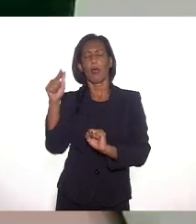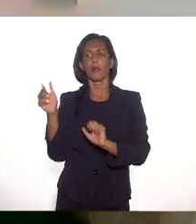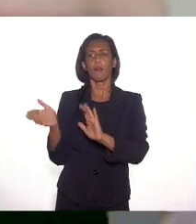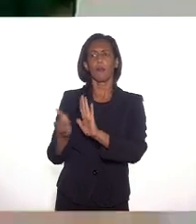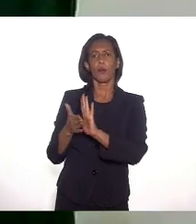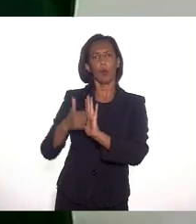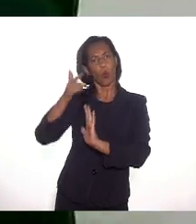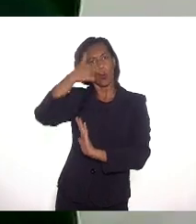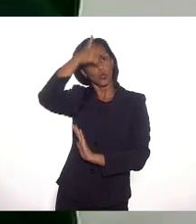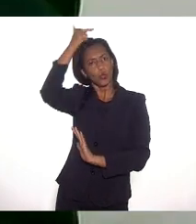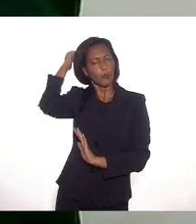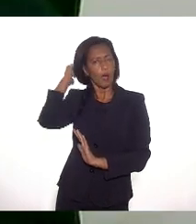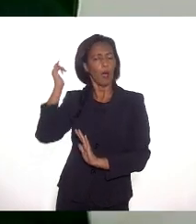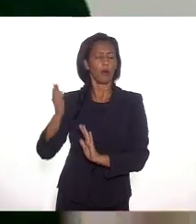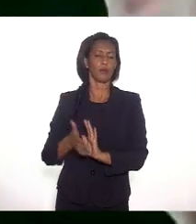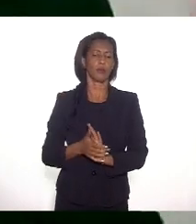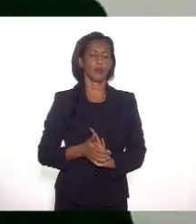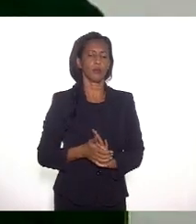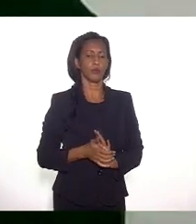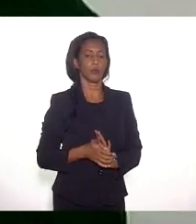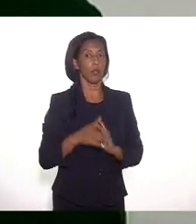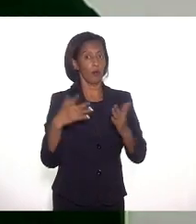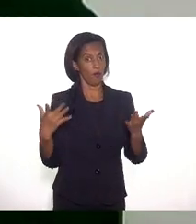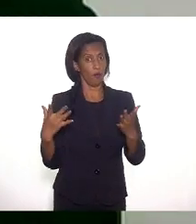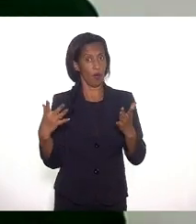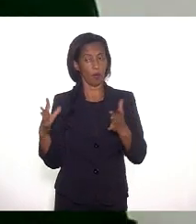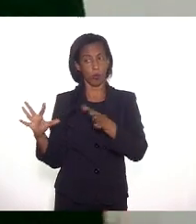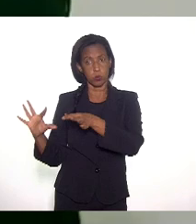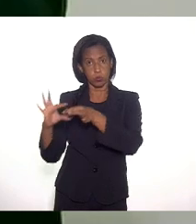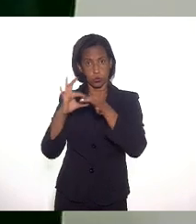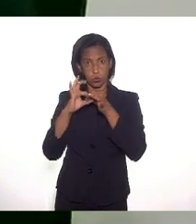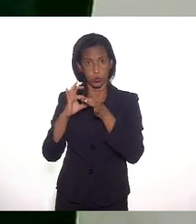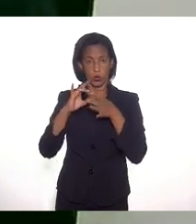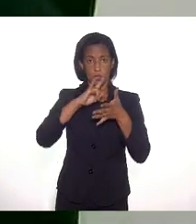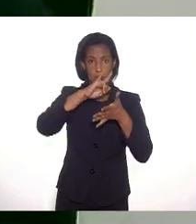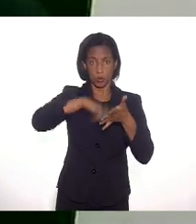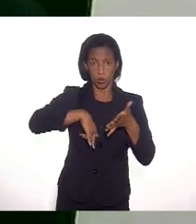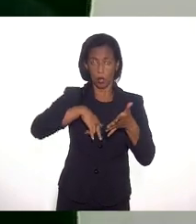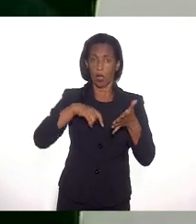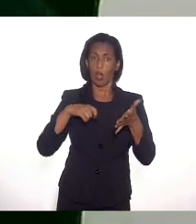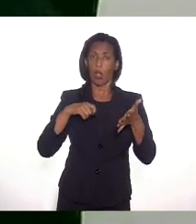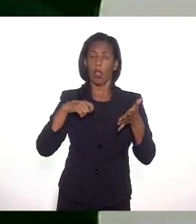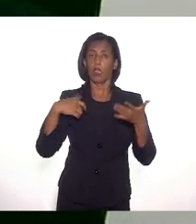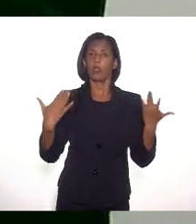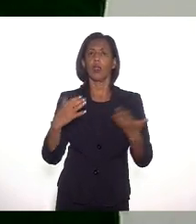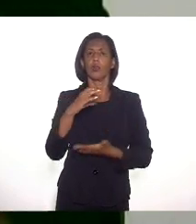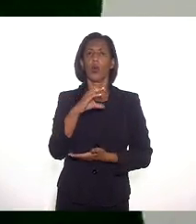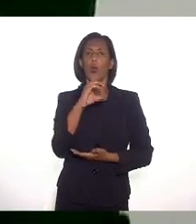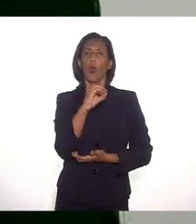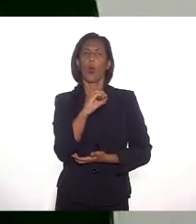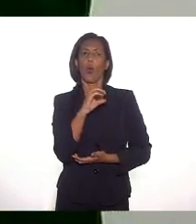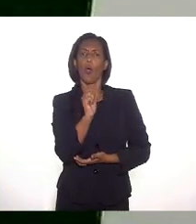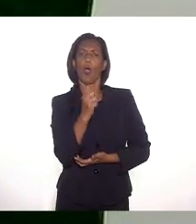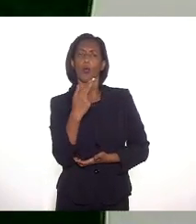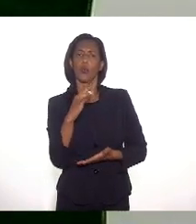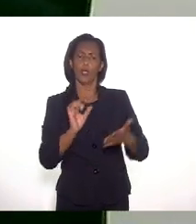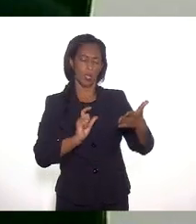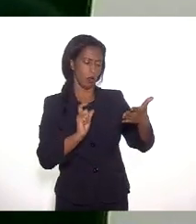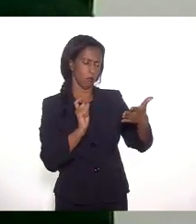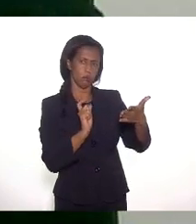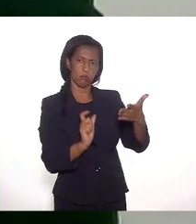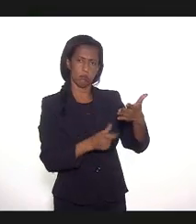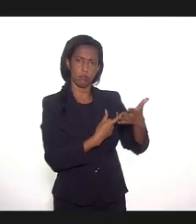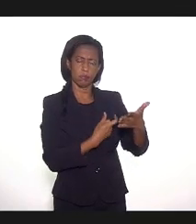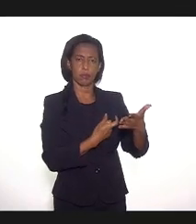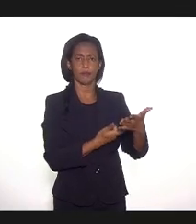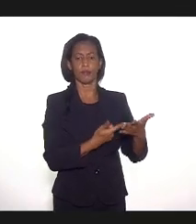Paulo, em vez de vamos propor essa anexação, dando com a autoria... A primeira, dando com a autoria. Vamos inverter.